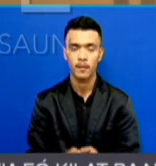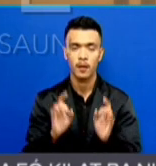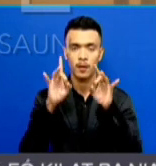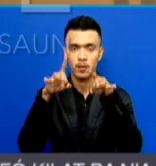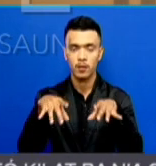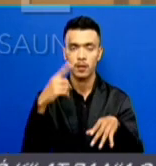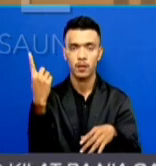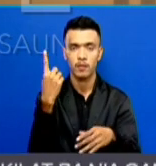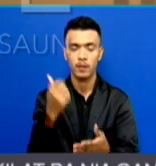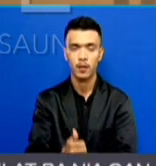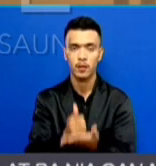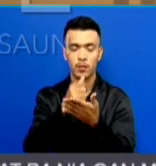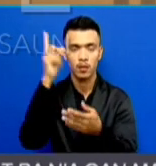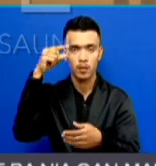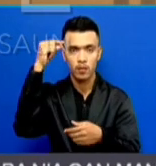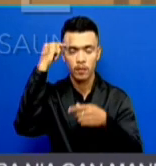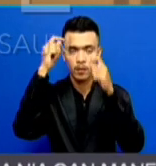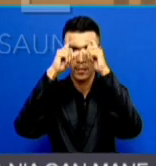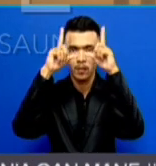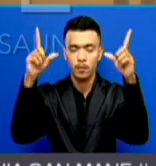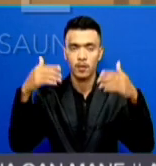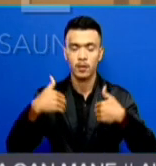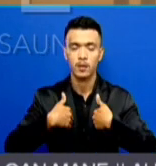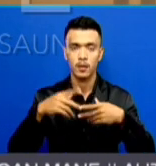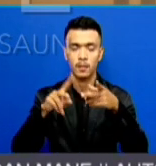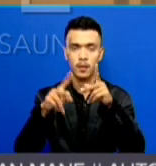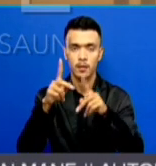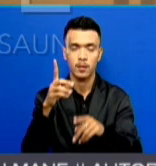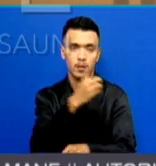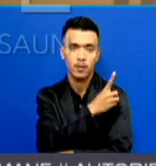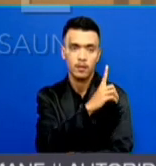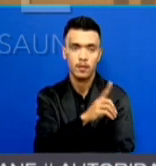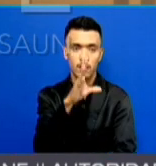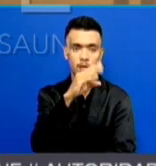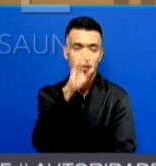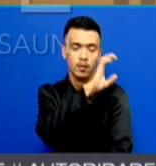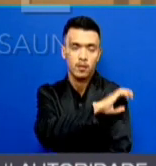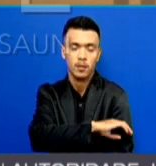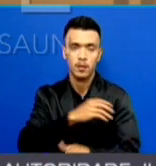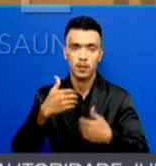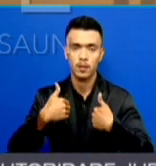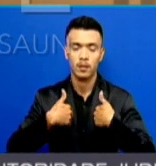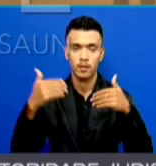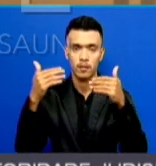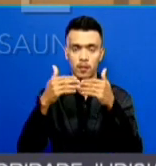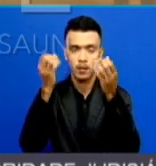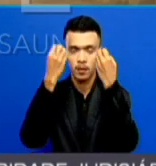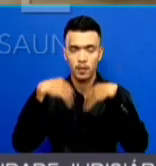A Austrália nafatin apoiu o governo Timor-Leste e a cooperação defesa na segurança e a área fronteira tasi Timor.